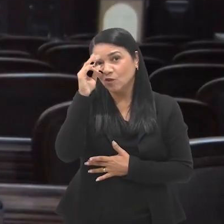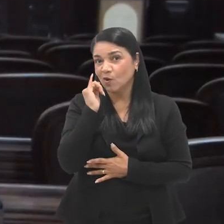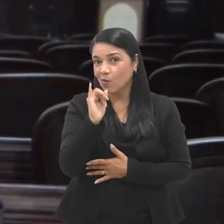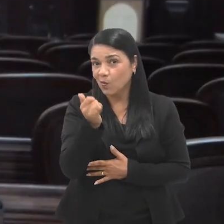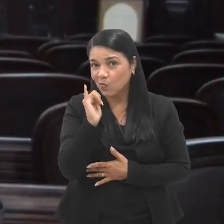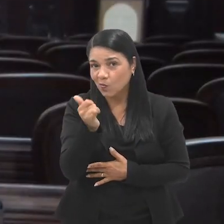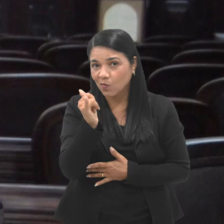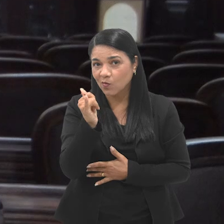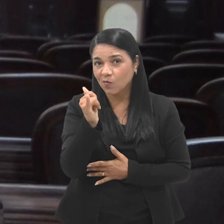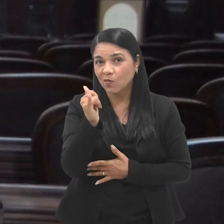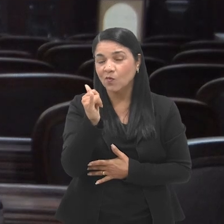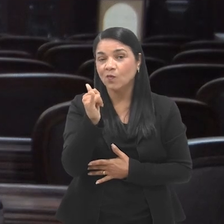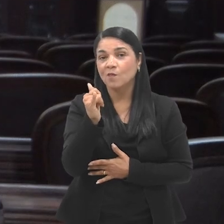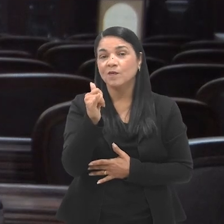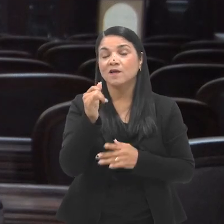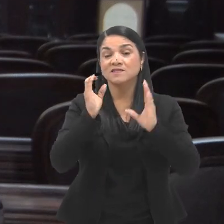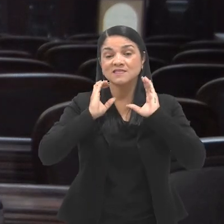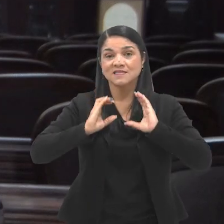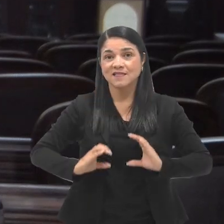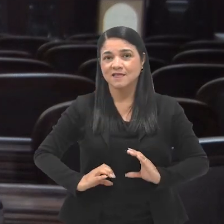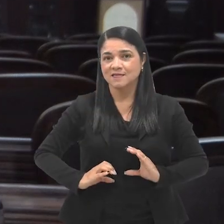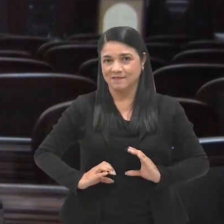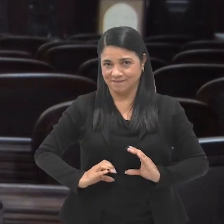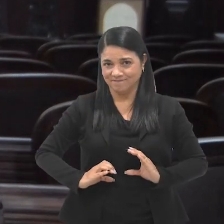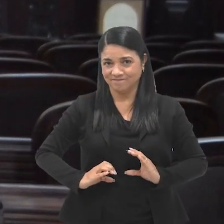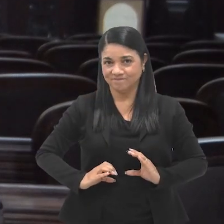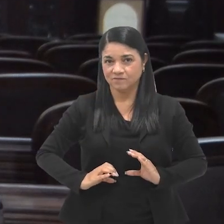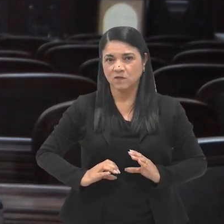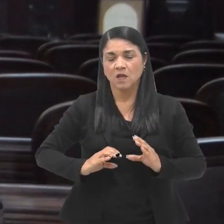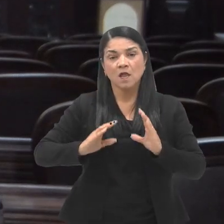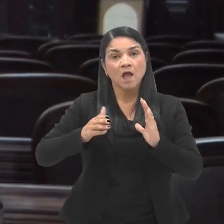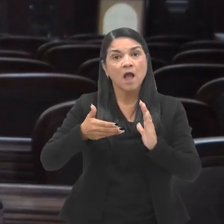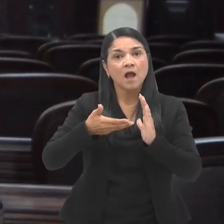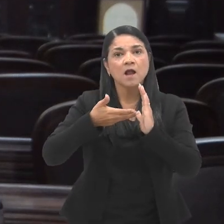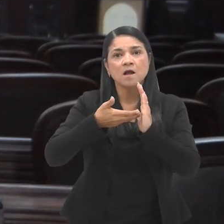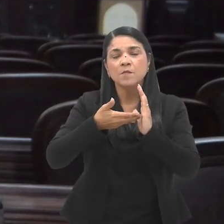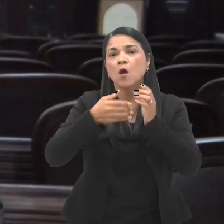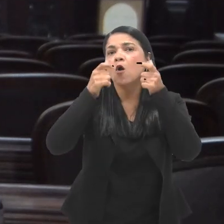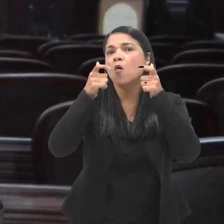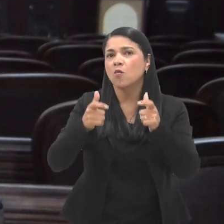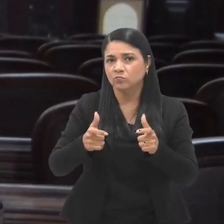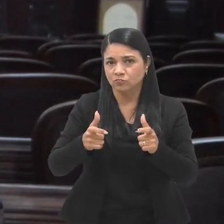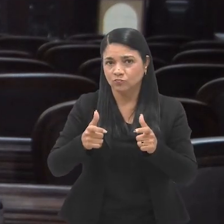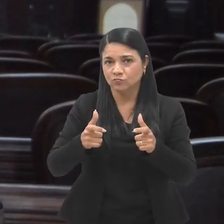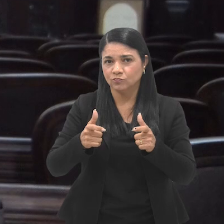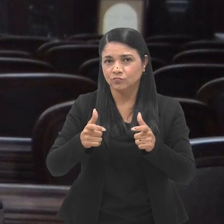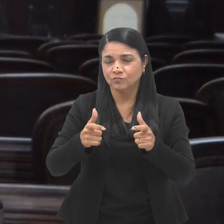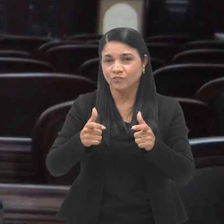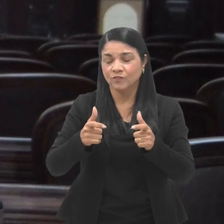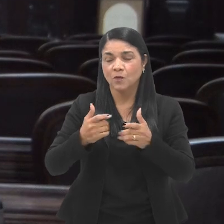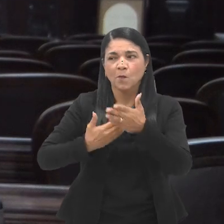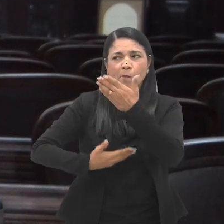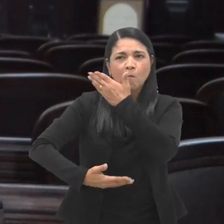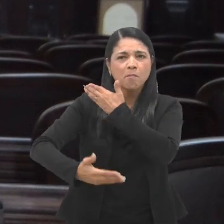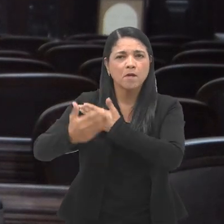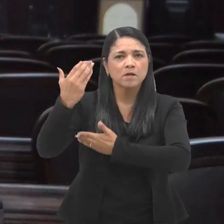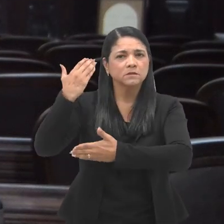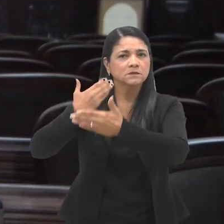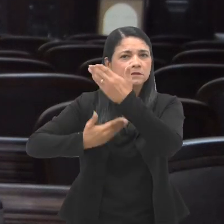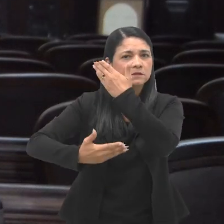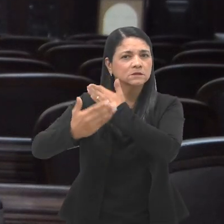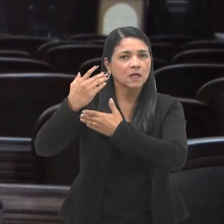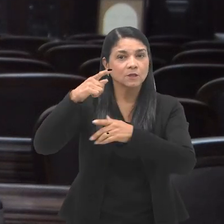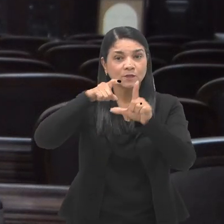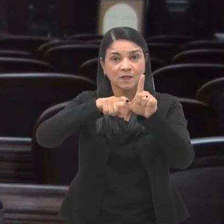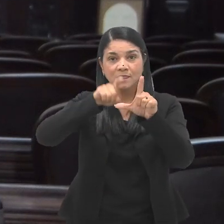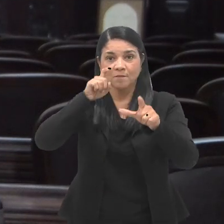a história do Brasil pelo processo de consolidação da cidadania. E para onde a Câmara vai para começar essa história? Ela vai para o